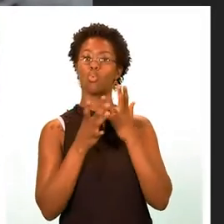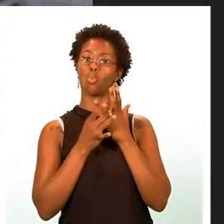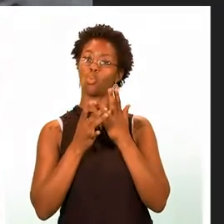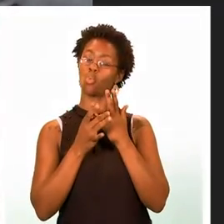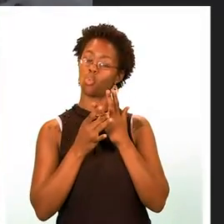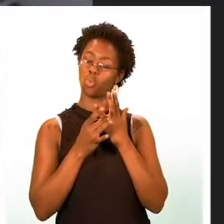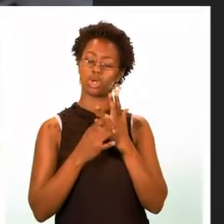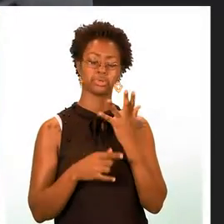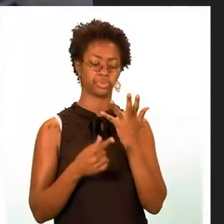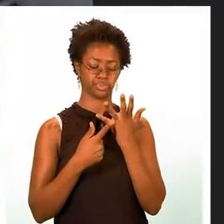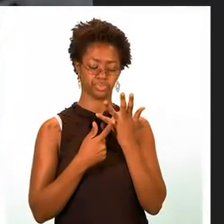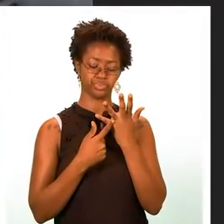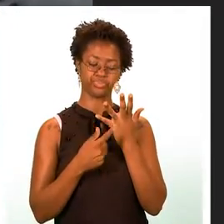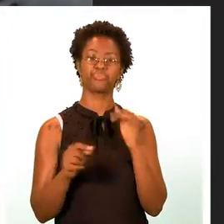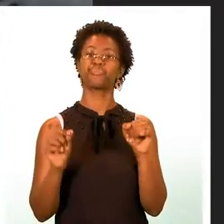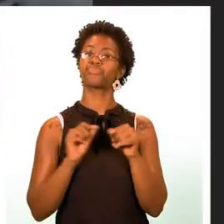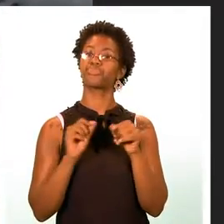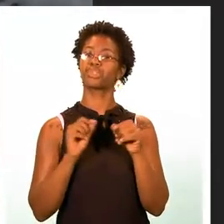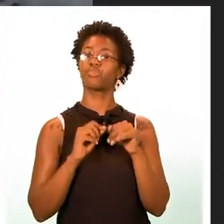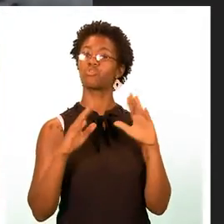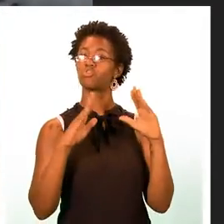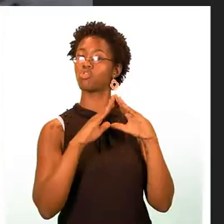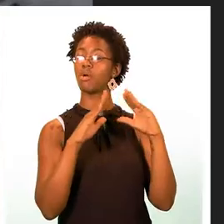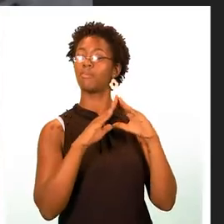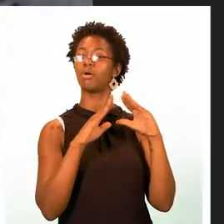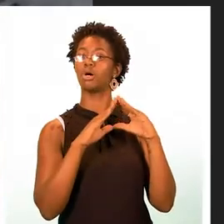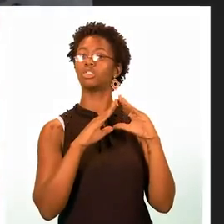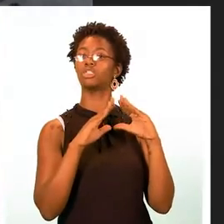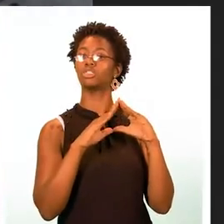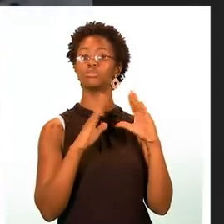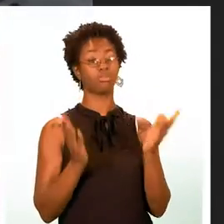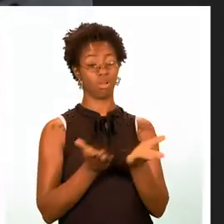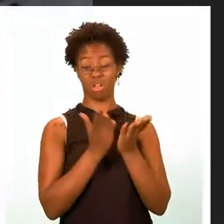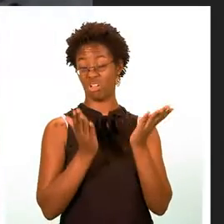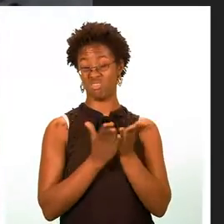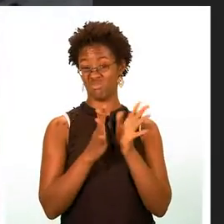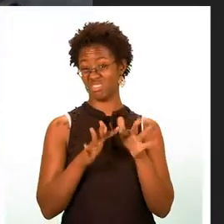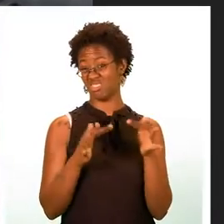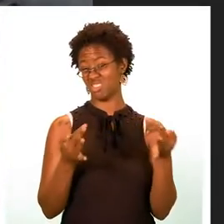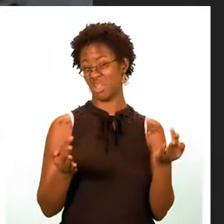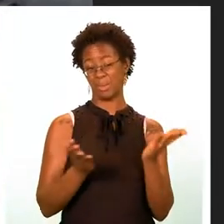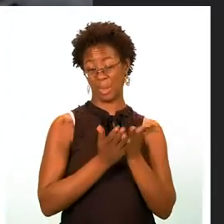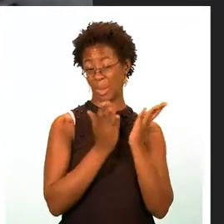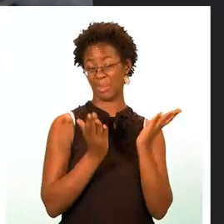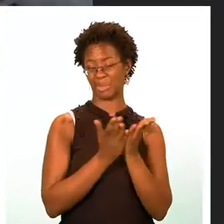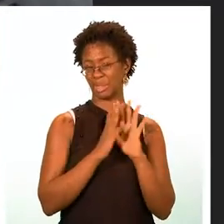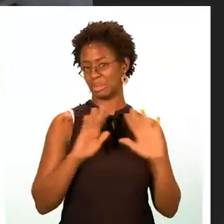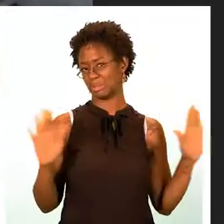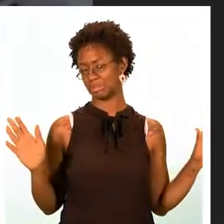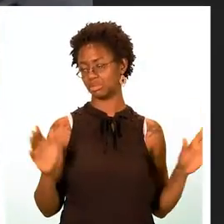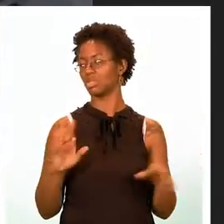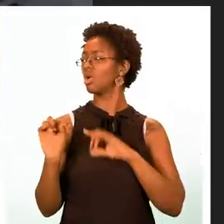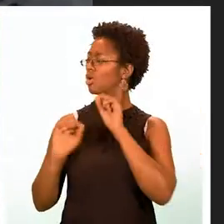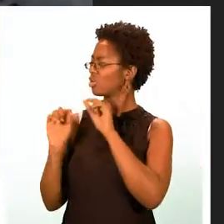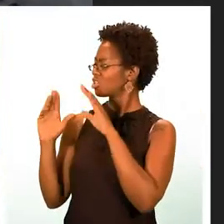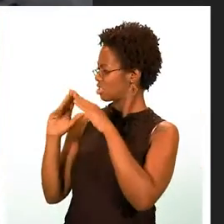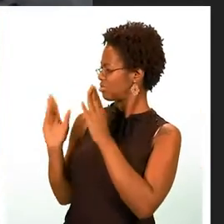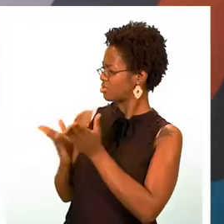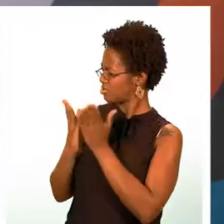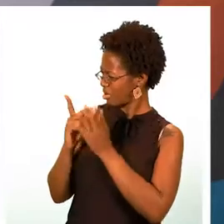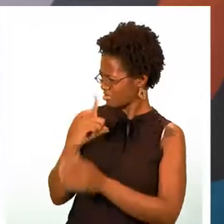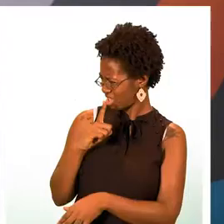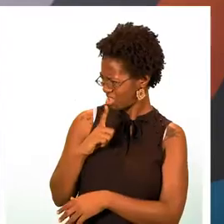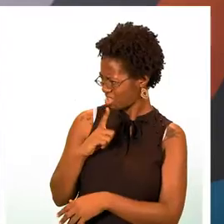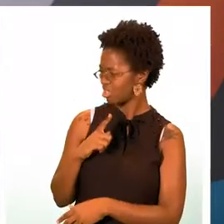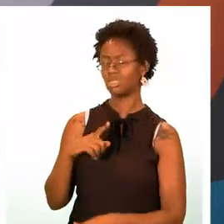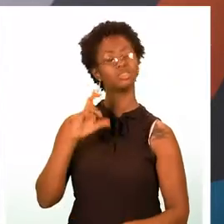um anel que ele é feito de diamantes pobres, bem pobres. Diamantes